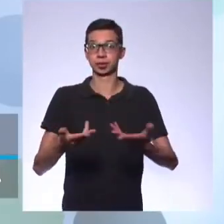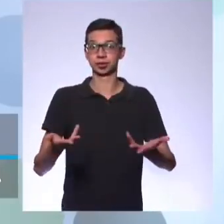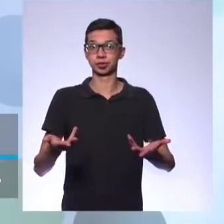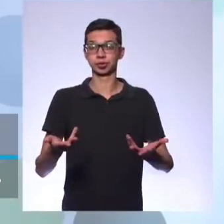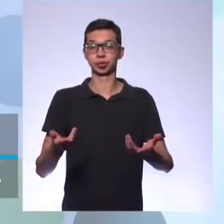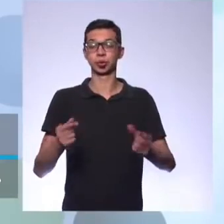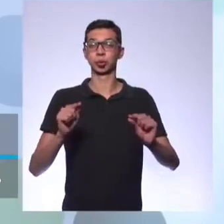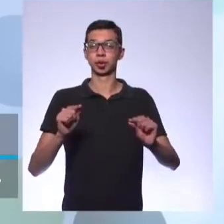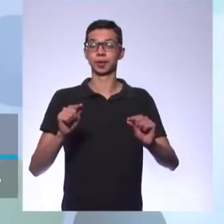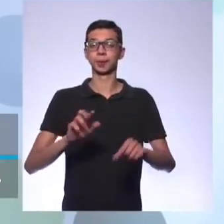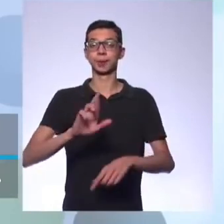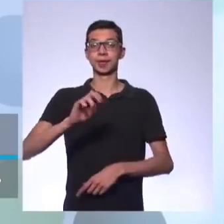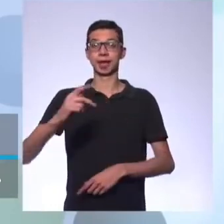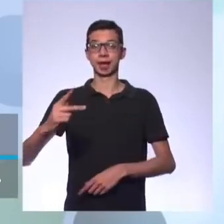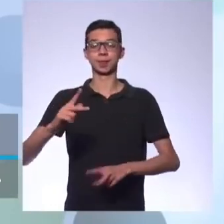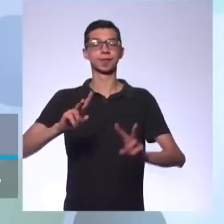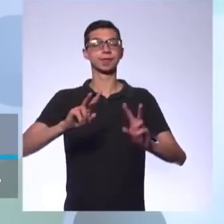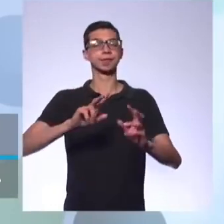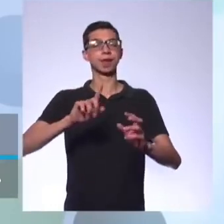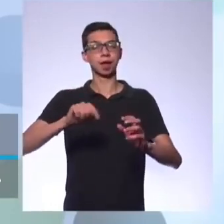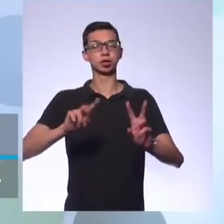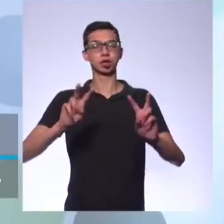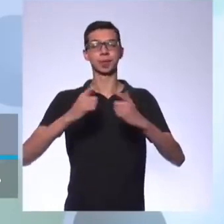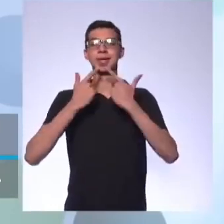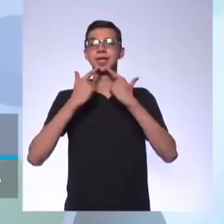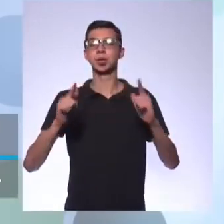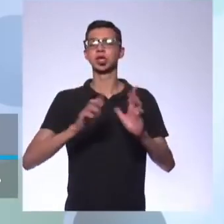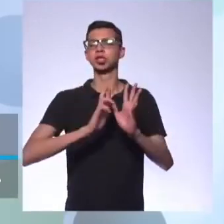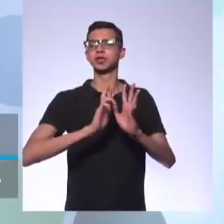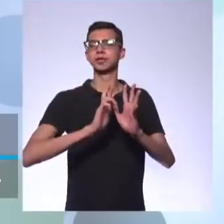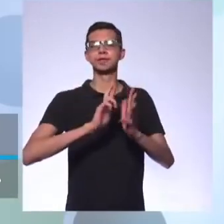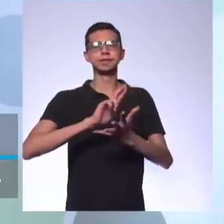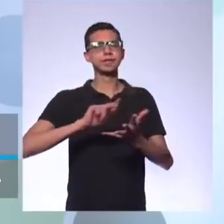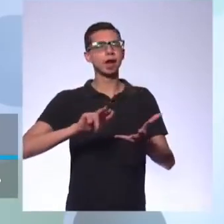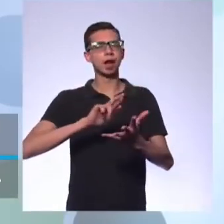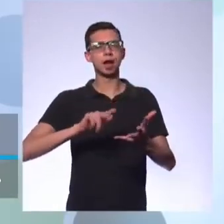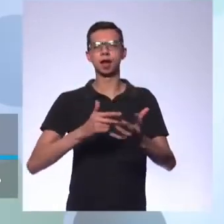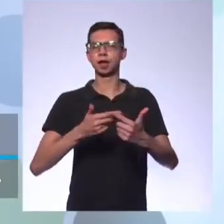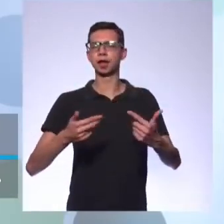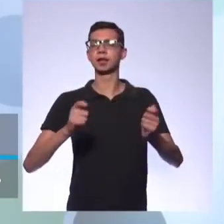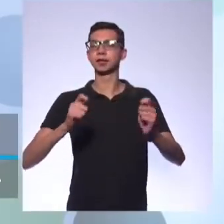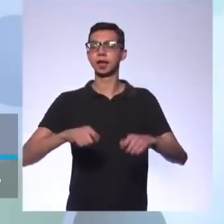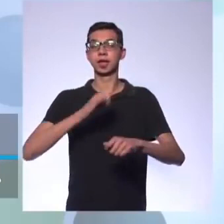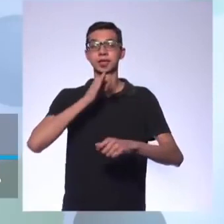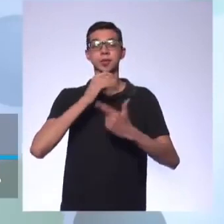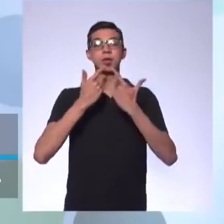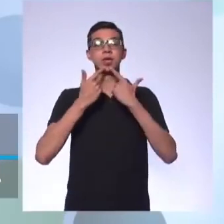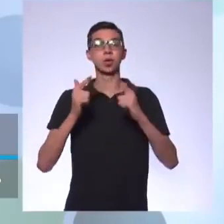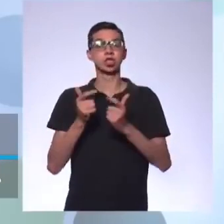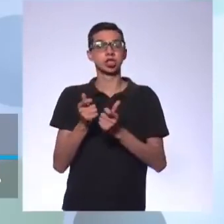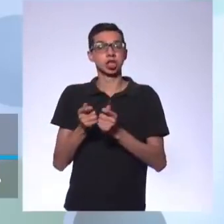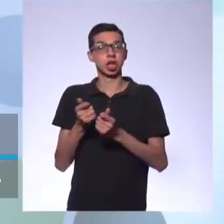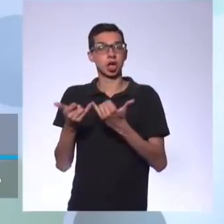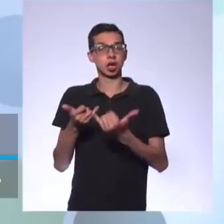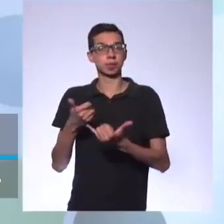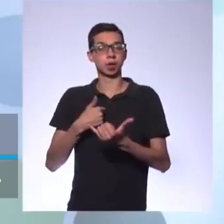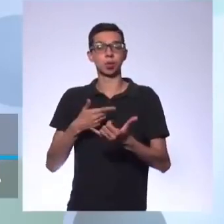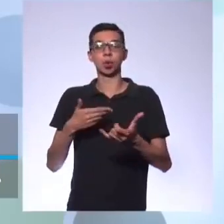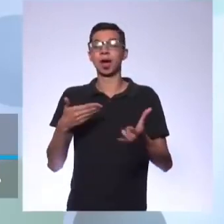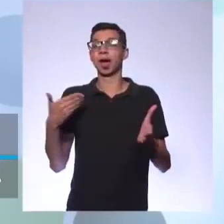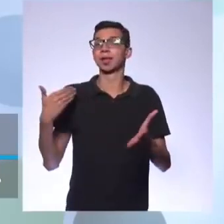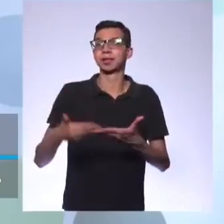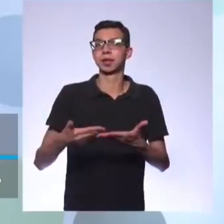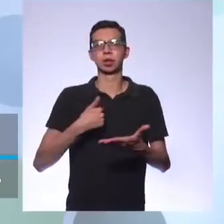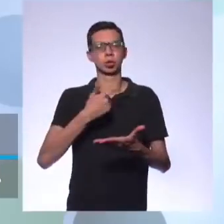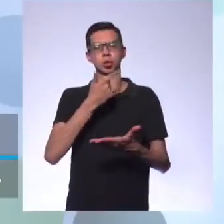vários universos possíveis dentro da linguagem. A linguagem do game, uma linguagem que eu não consigo entrar até hoje, mas que